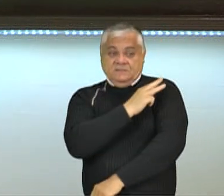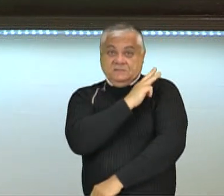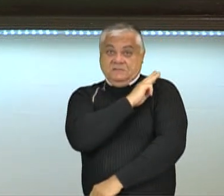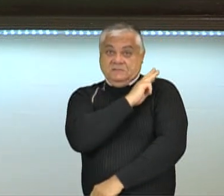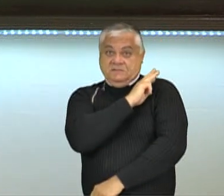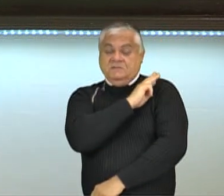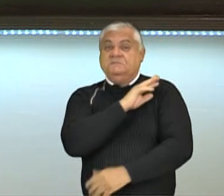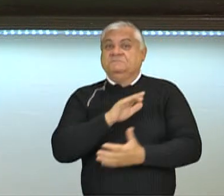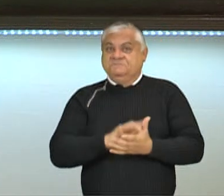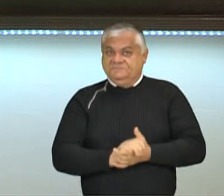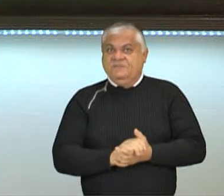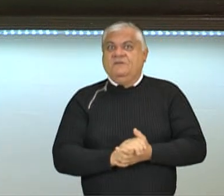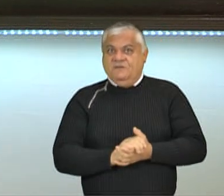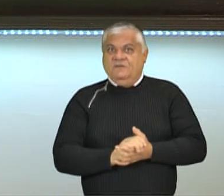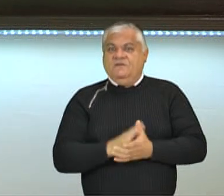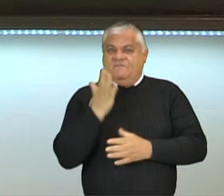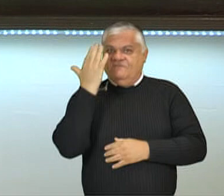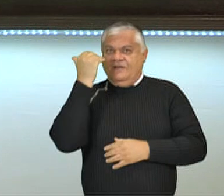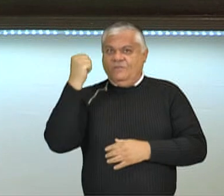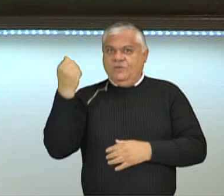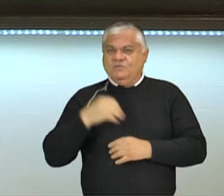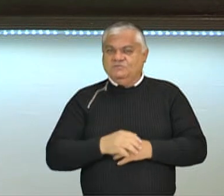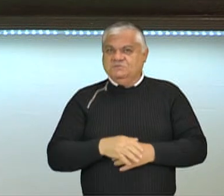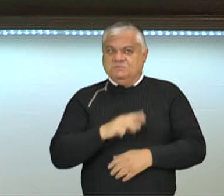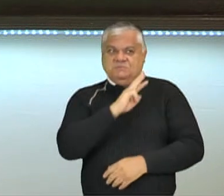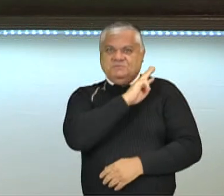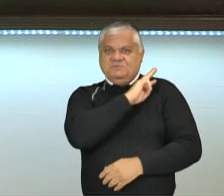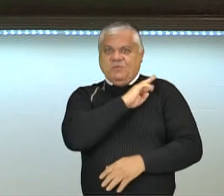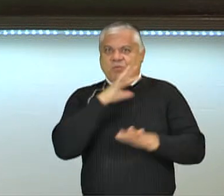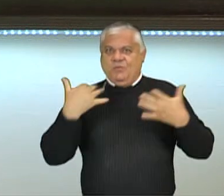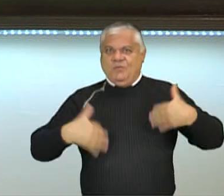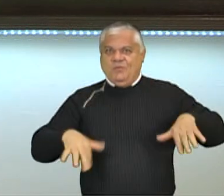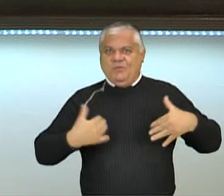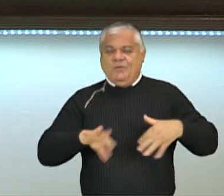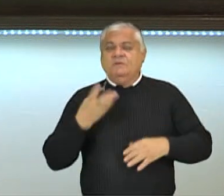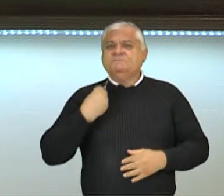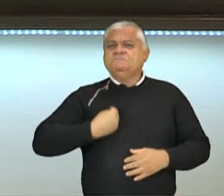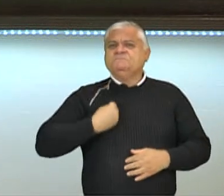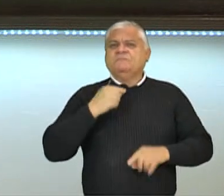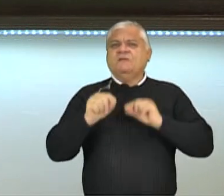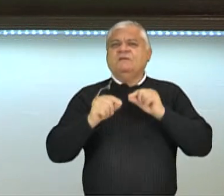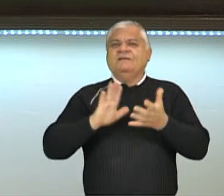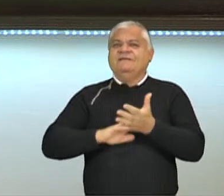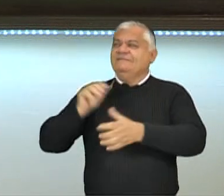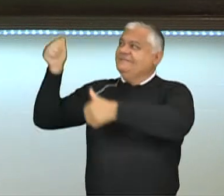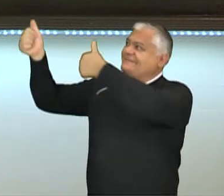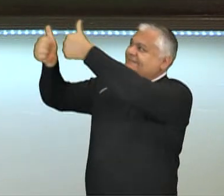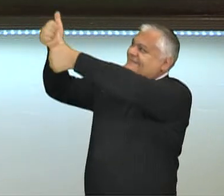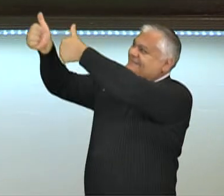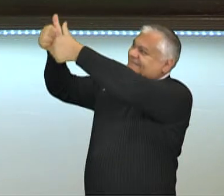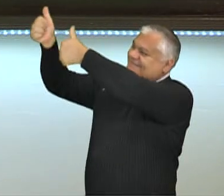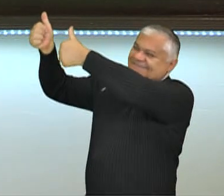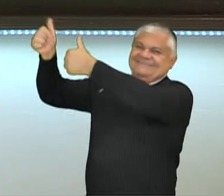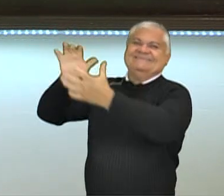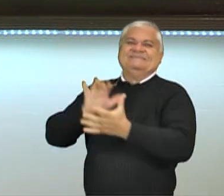série aí do ensino médio, o famoso terceirão. Contando aqui com a presença do nosso amigo Ronaldo. Beleza,